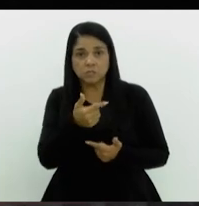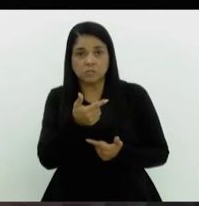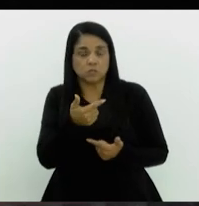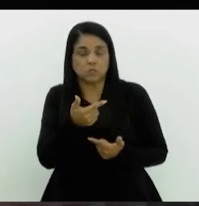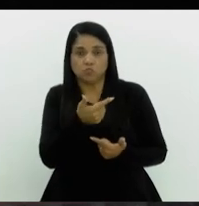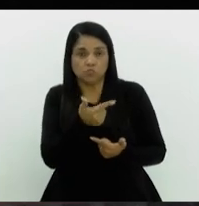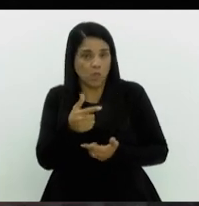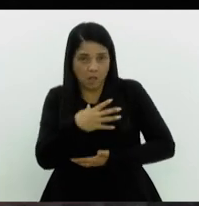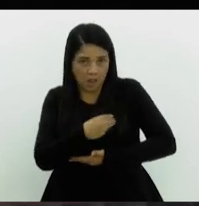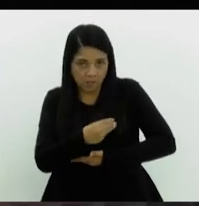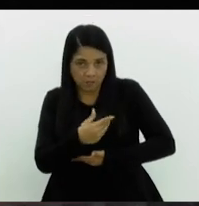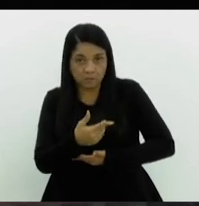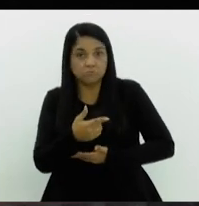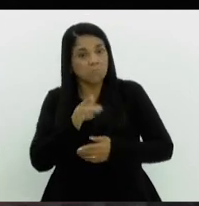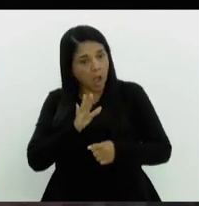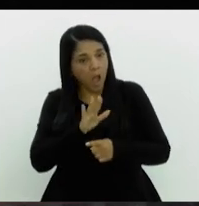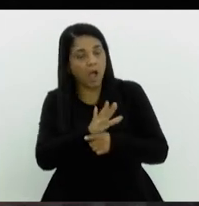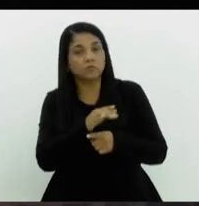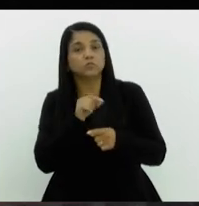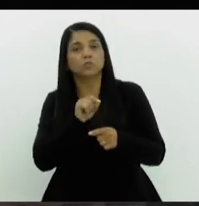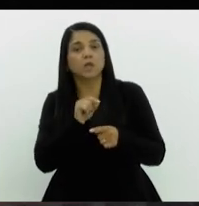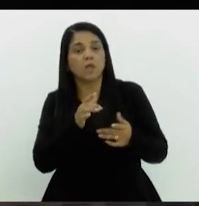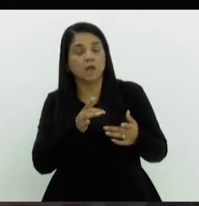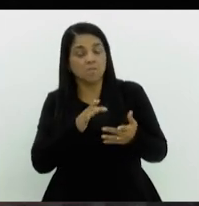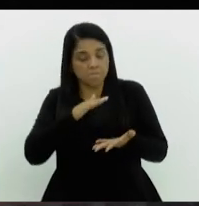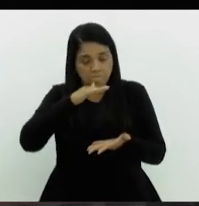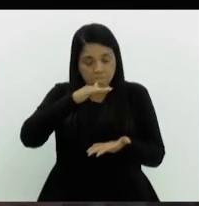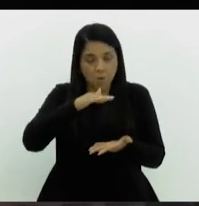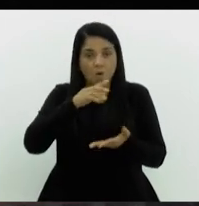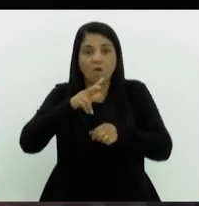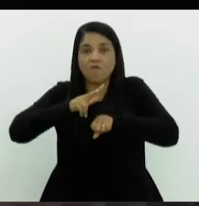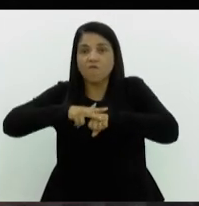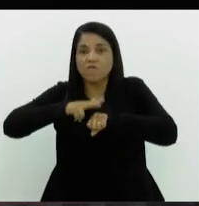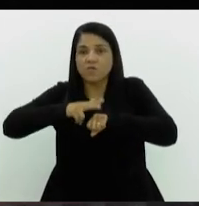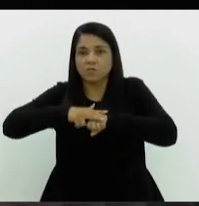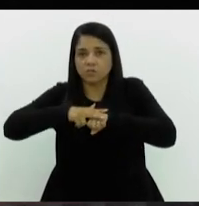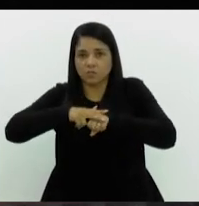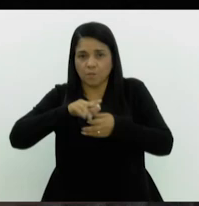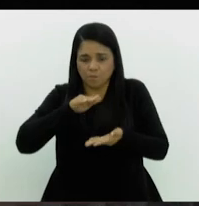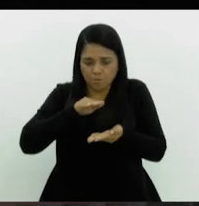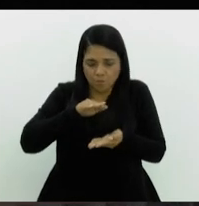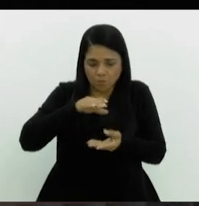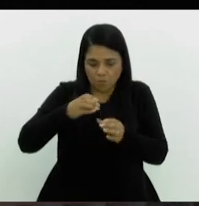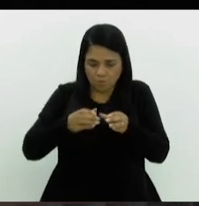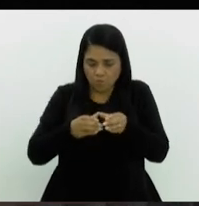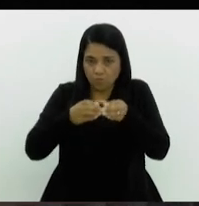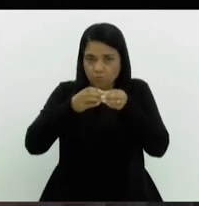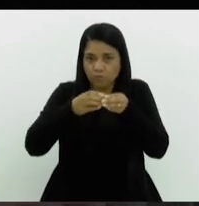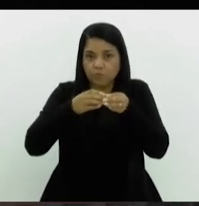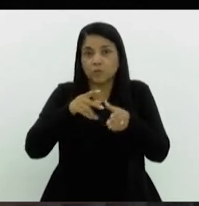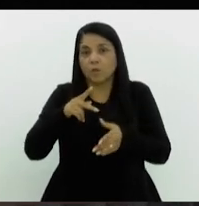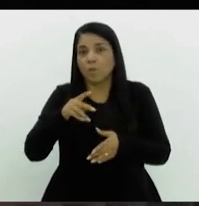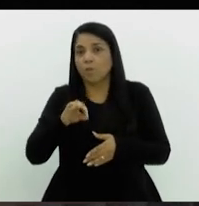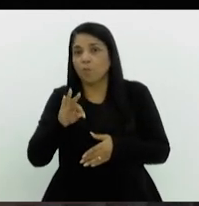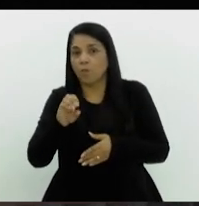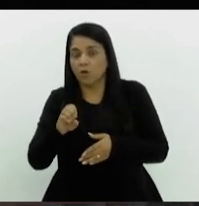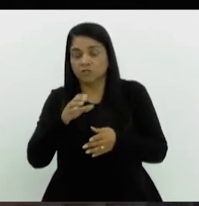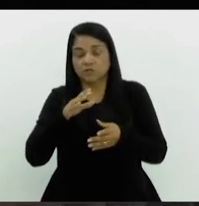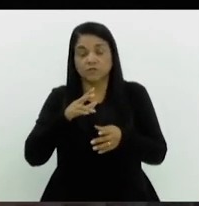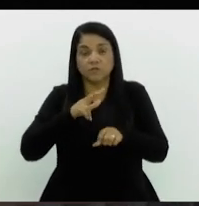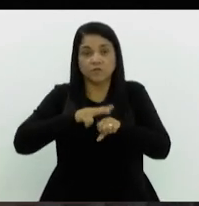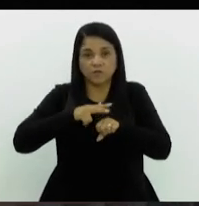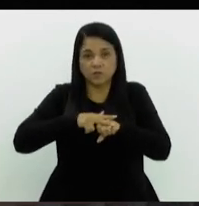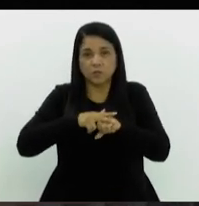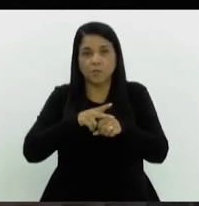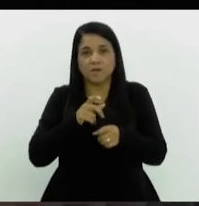podem ajudar também nisso, doando potes de vidro, que se precisa muito. É o melhor pote para você estocar o leite, para congelar,